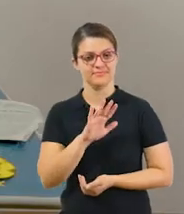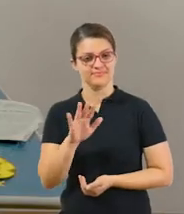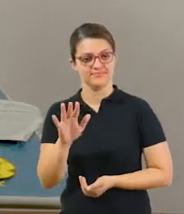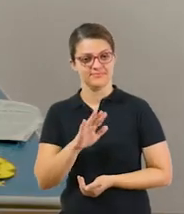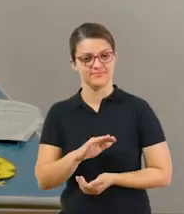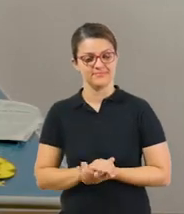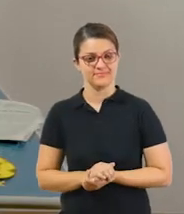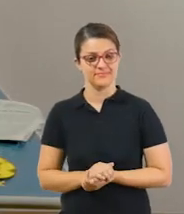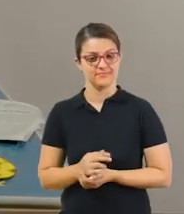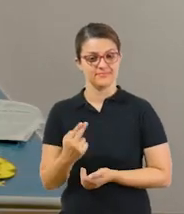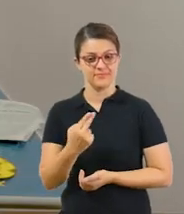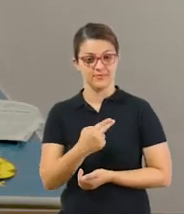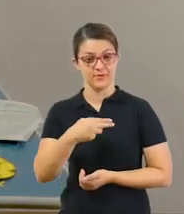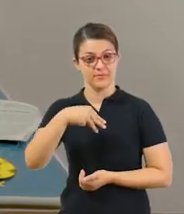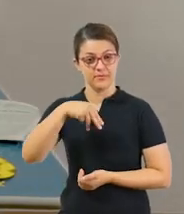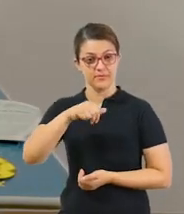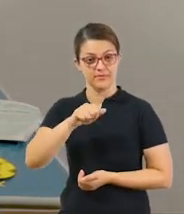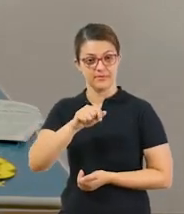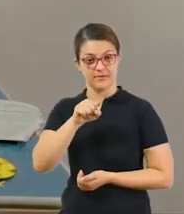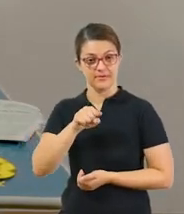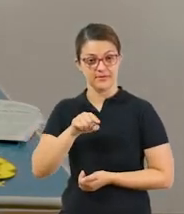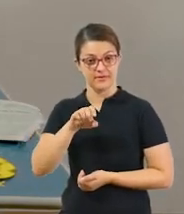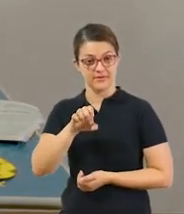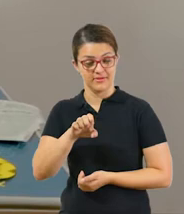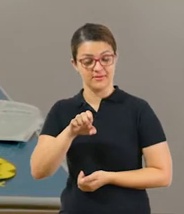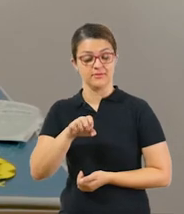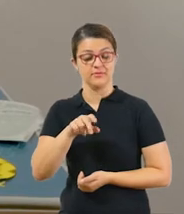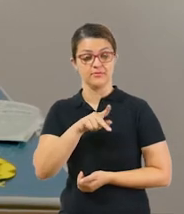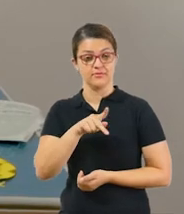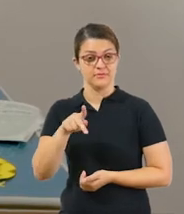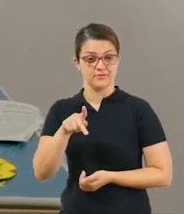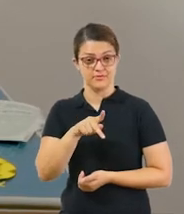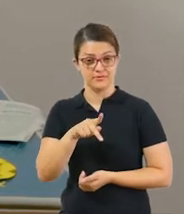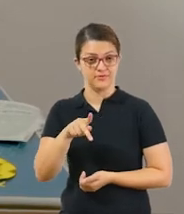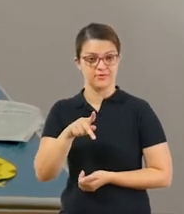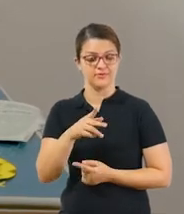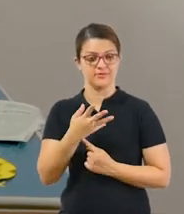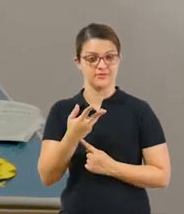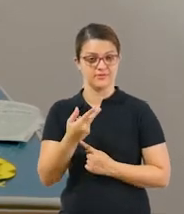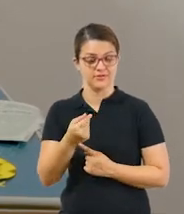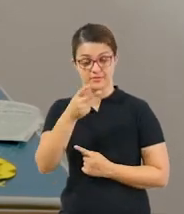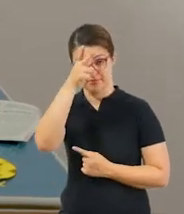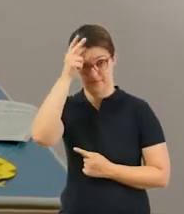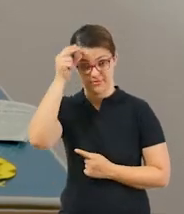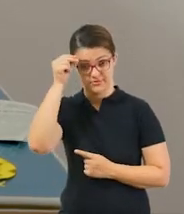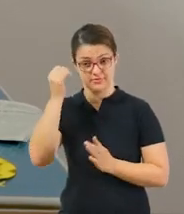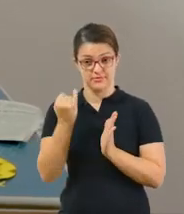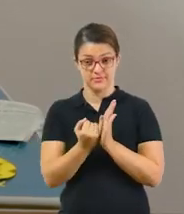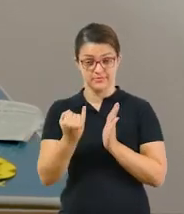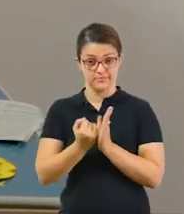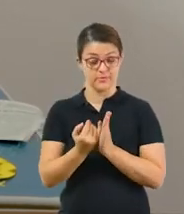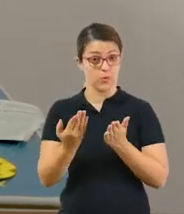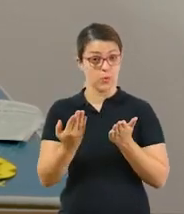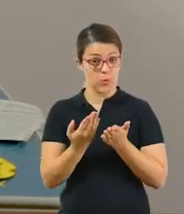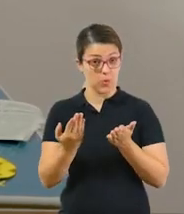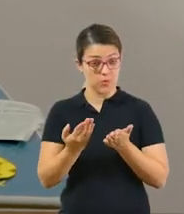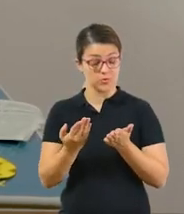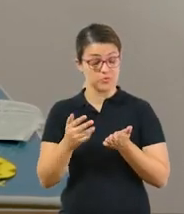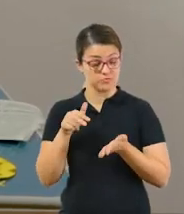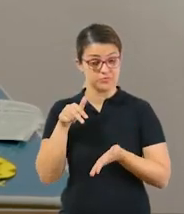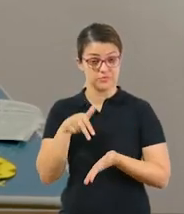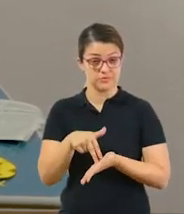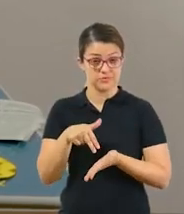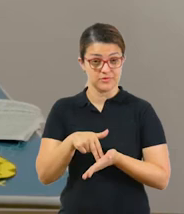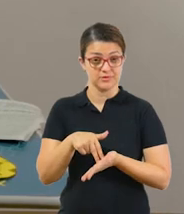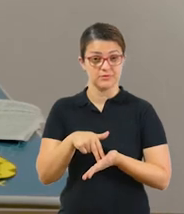oi pessoal eu sou a professora mazé só professora de artes na rede municipal de itapevi estou hoje aqui com uma proposta